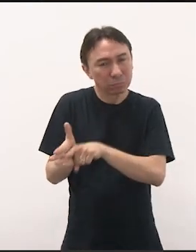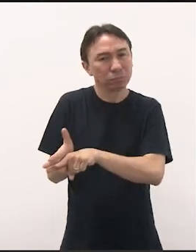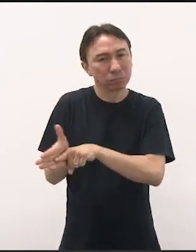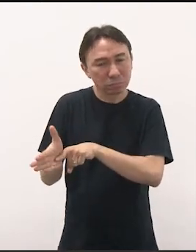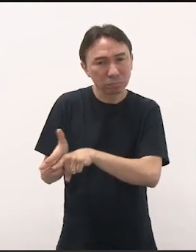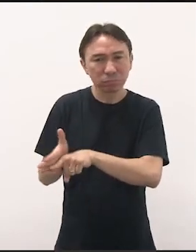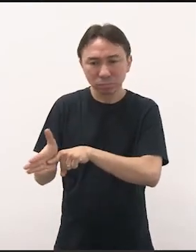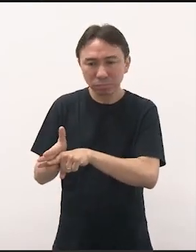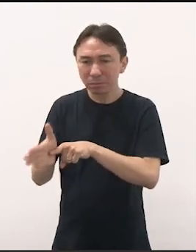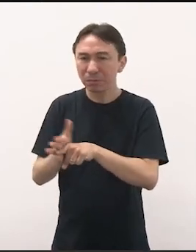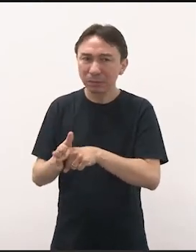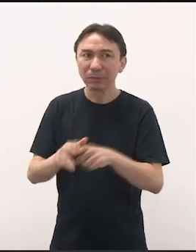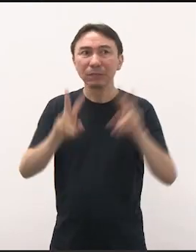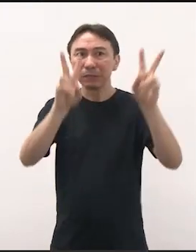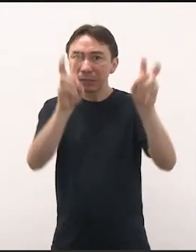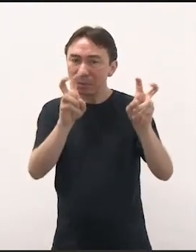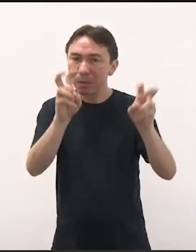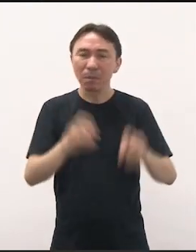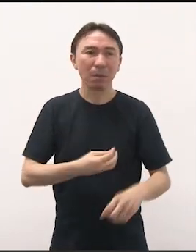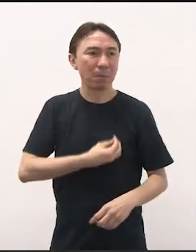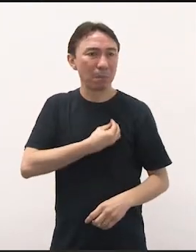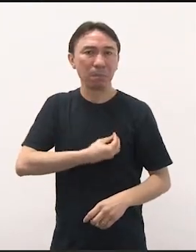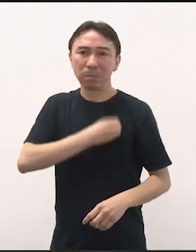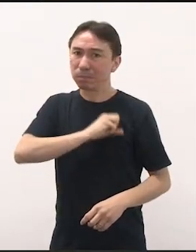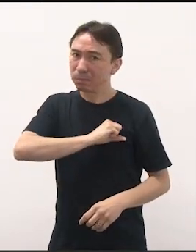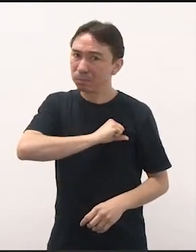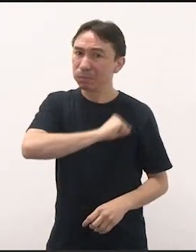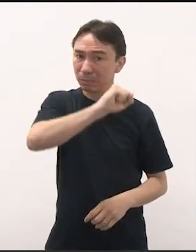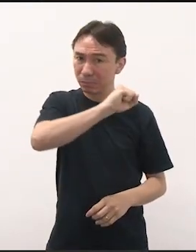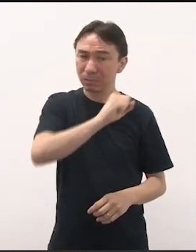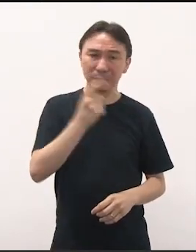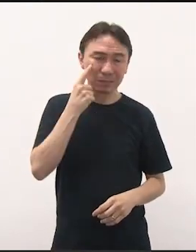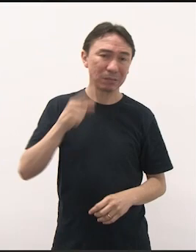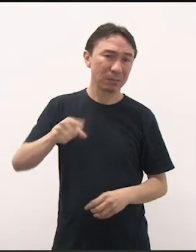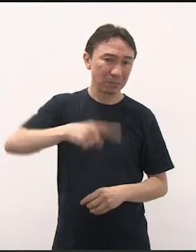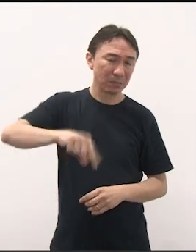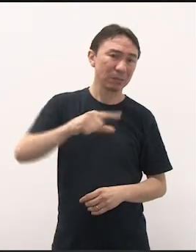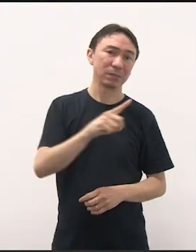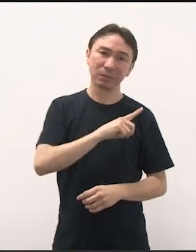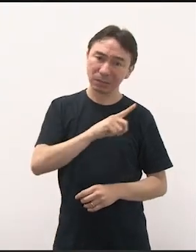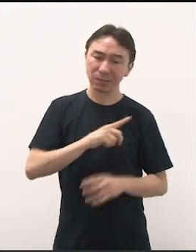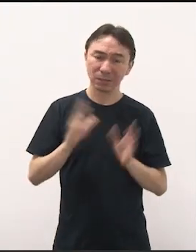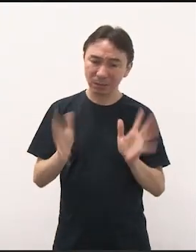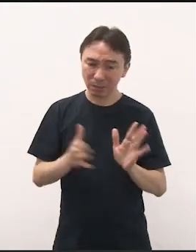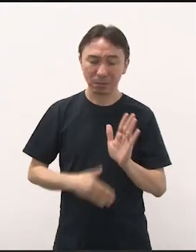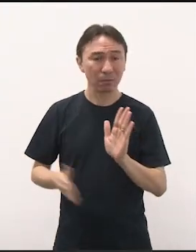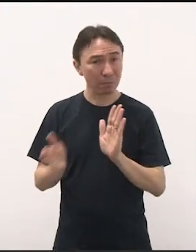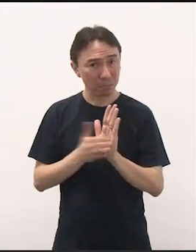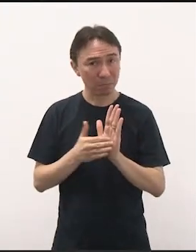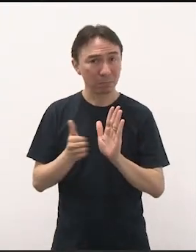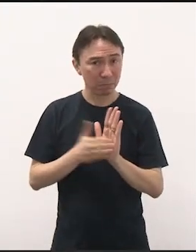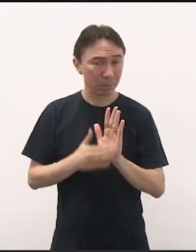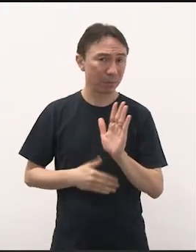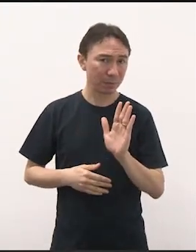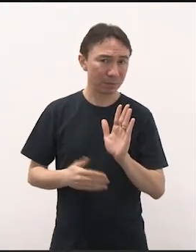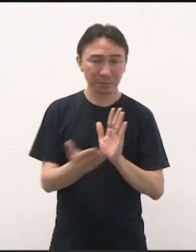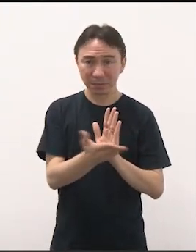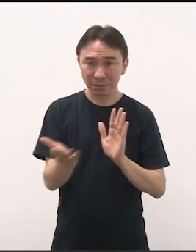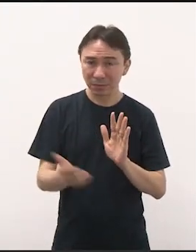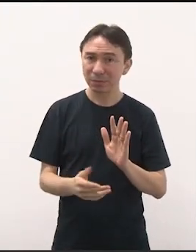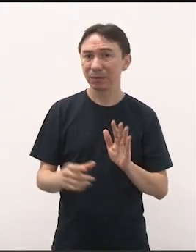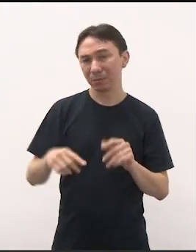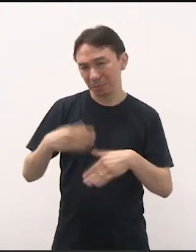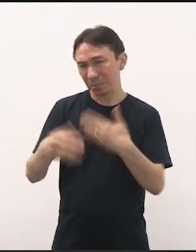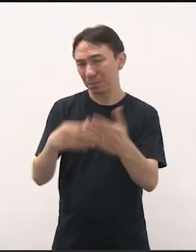suicídio, e foi por meio desse embasamento que a gente fez as propostas que a gente fez. Vocês terão tempo para desenvolvê-las, e